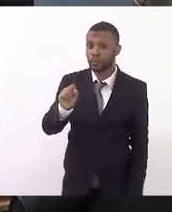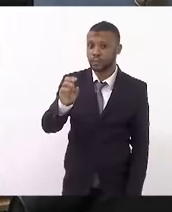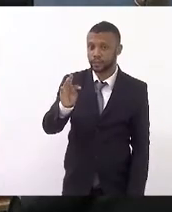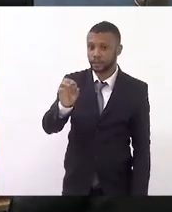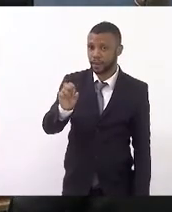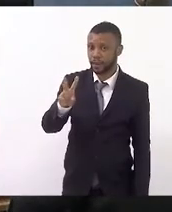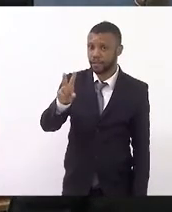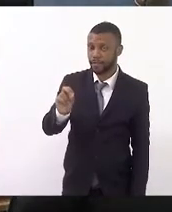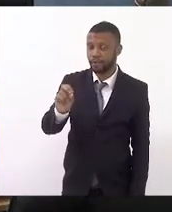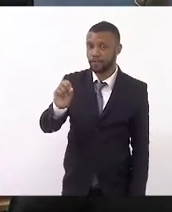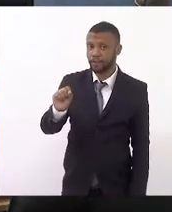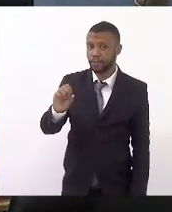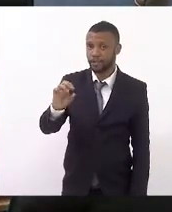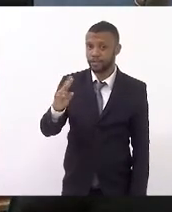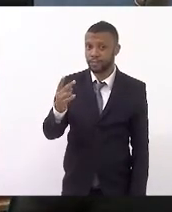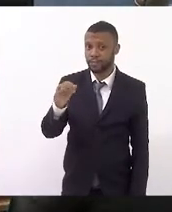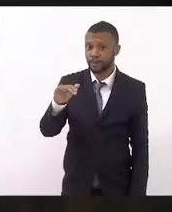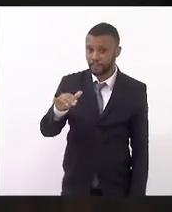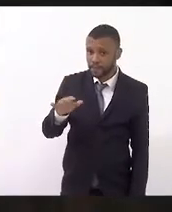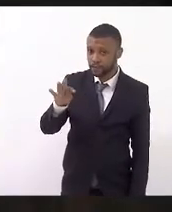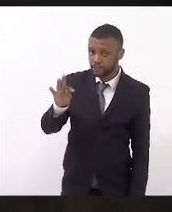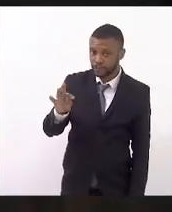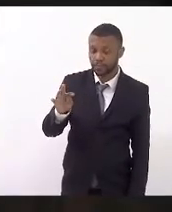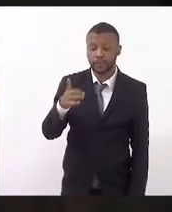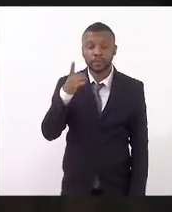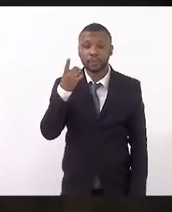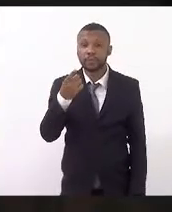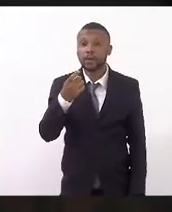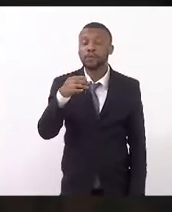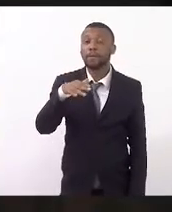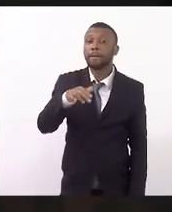Gustavo Schmidt. Deputado Carlos Mink.